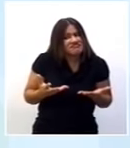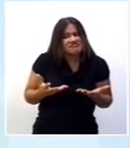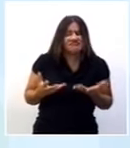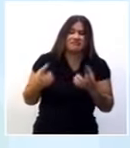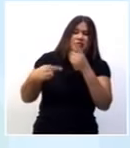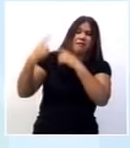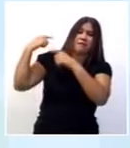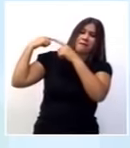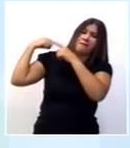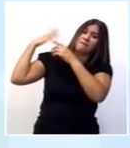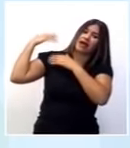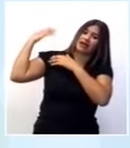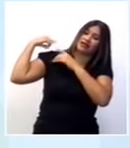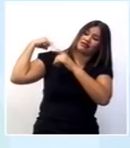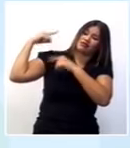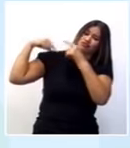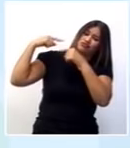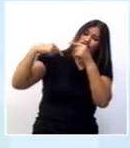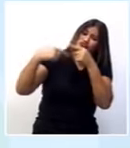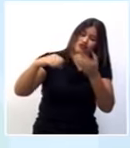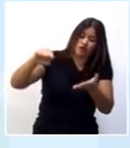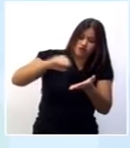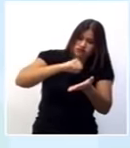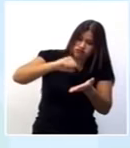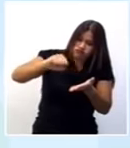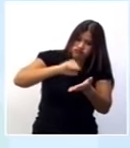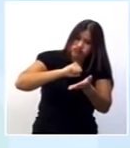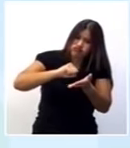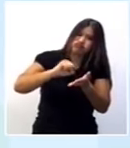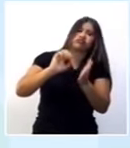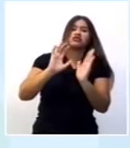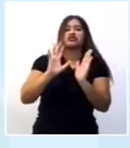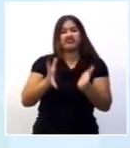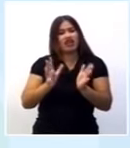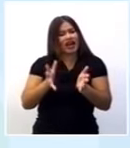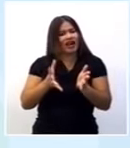que é igual? Vocês já tinham visto um ferrinho desse?